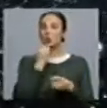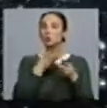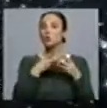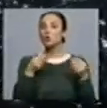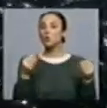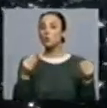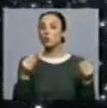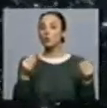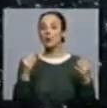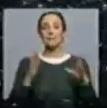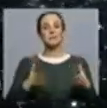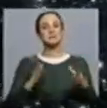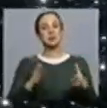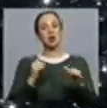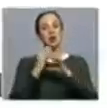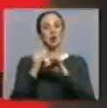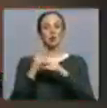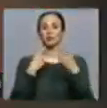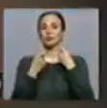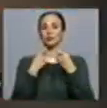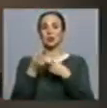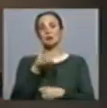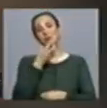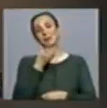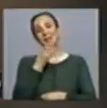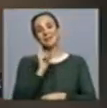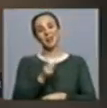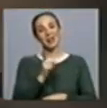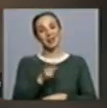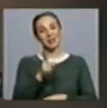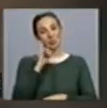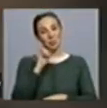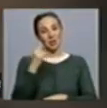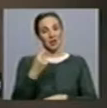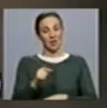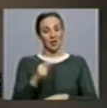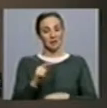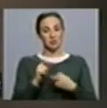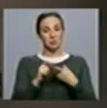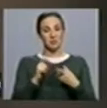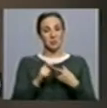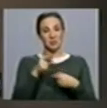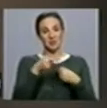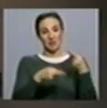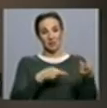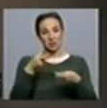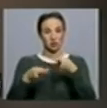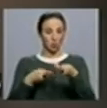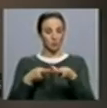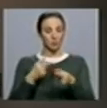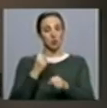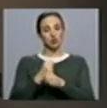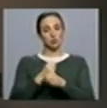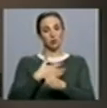aparentemente resolvido, temos outras questões que estão a ser colocadas. E para tu teres uma pequena ideia da precisão desta observação, os astrónomos